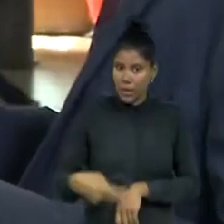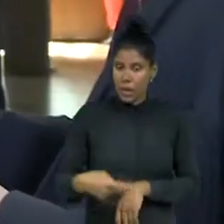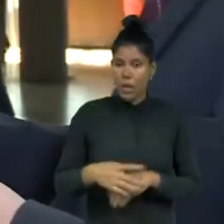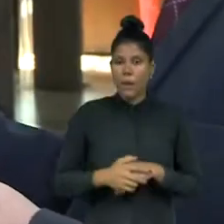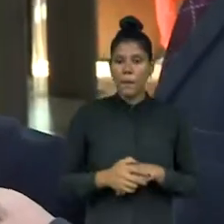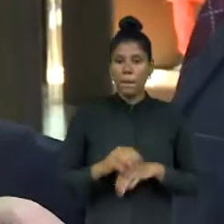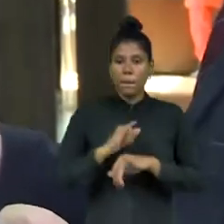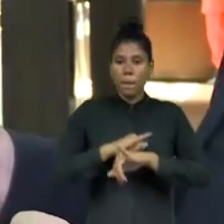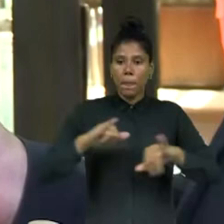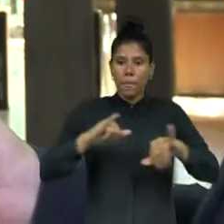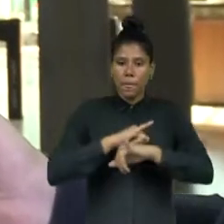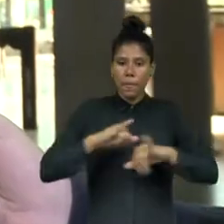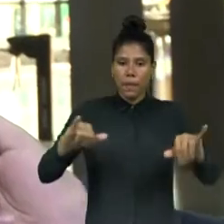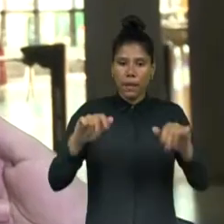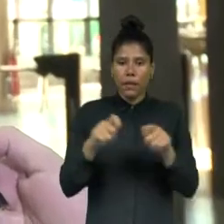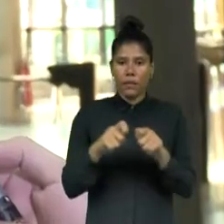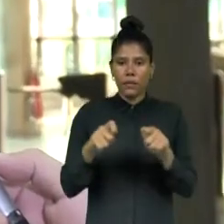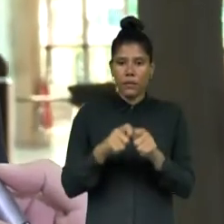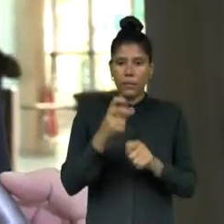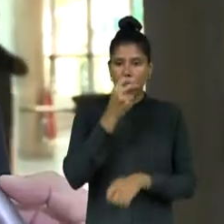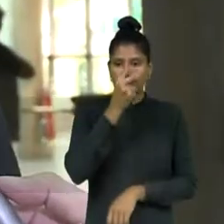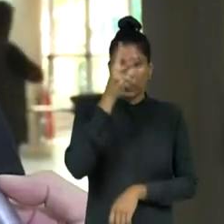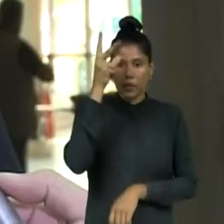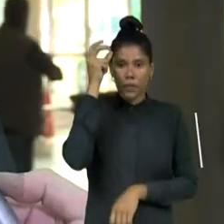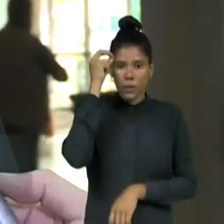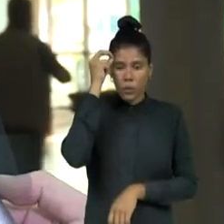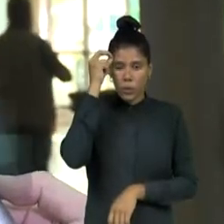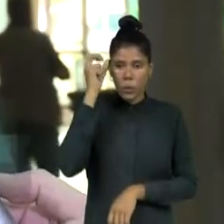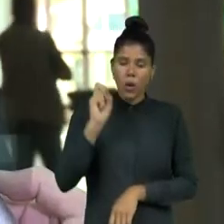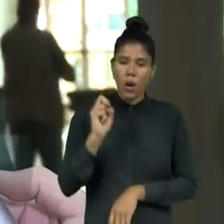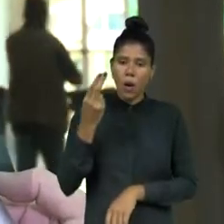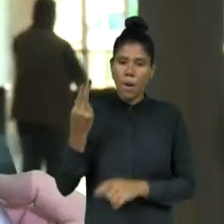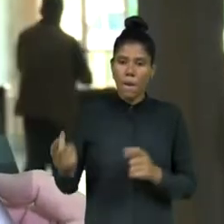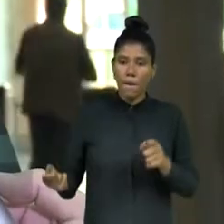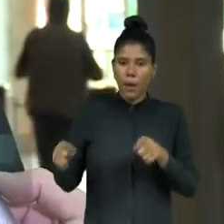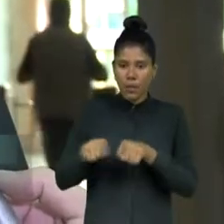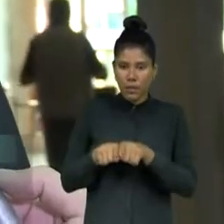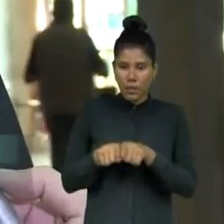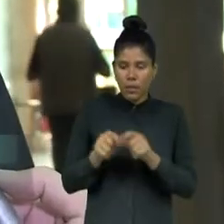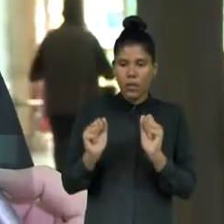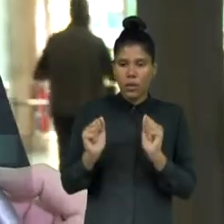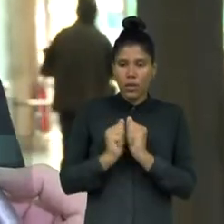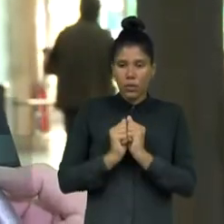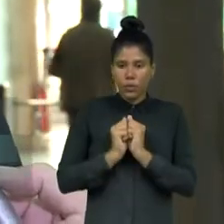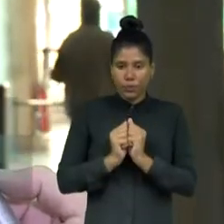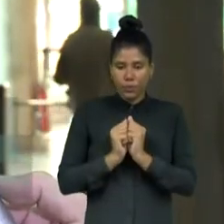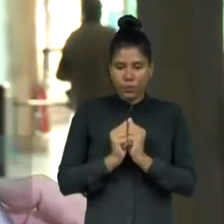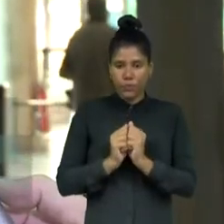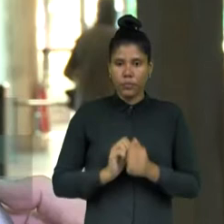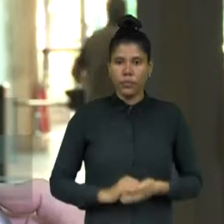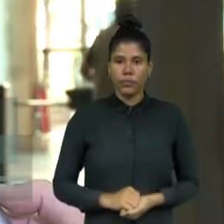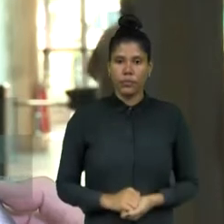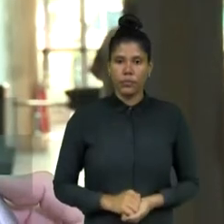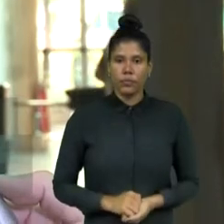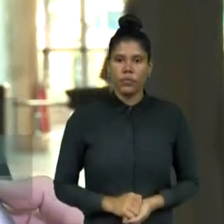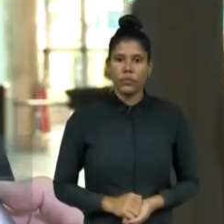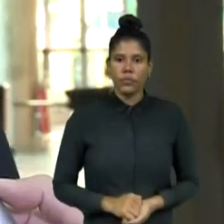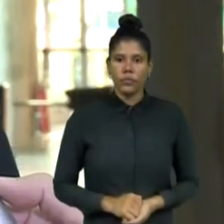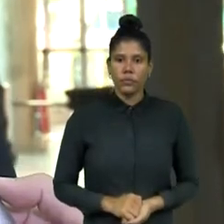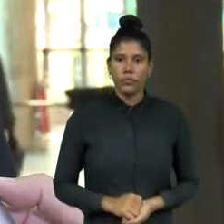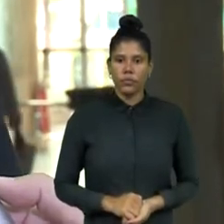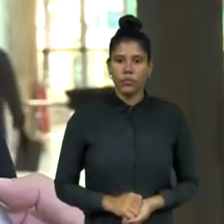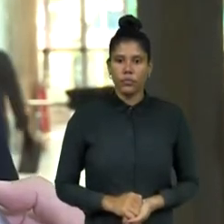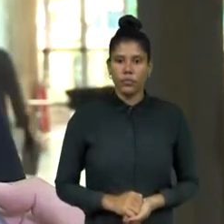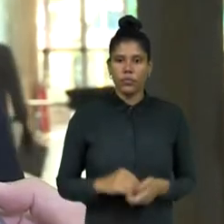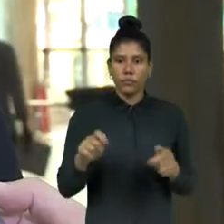divulgação geralmente é feita pela própria prefeitura, pelo parceiro que está com a gente, né, naquela ação. É feito previamente,